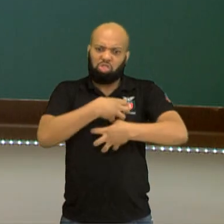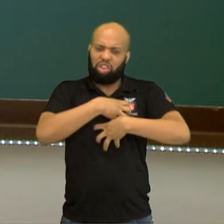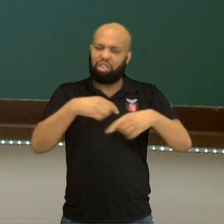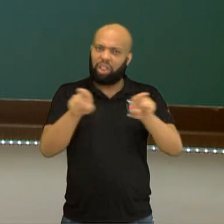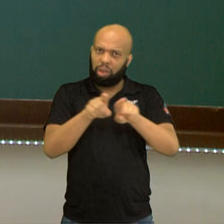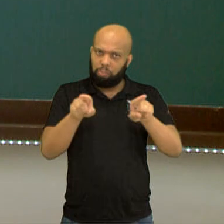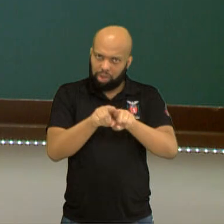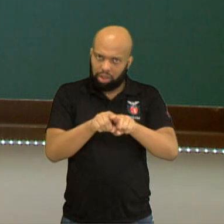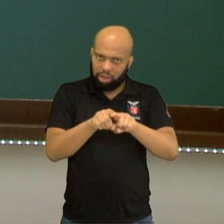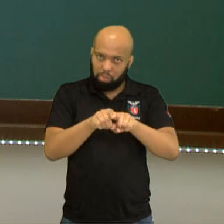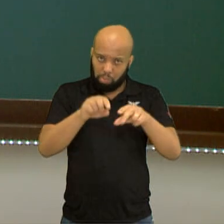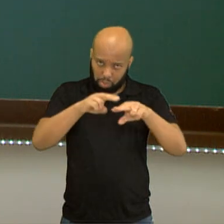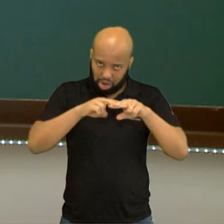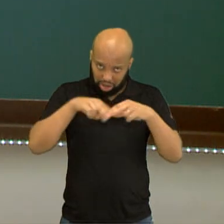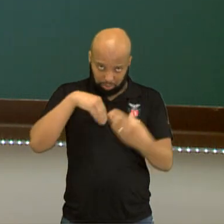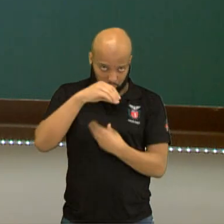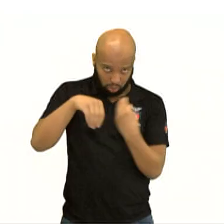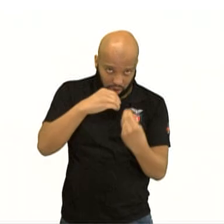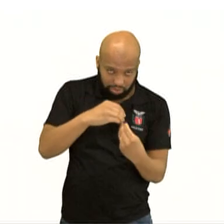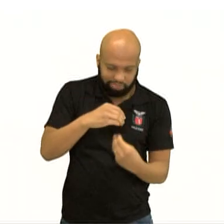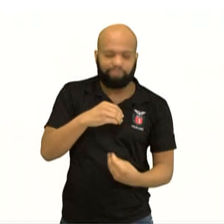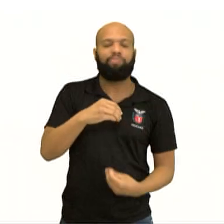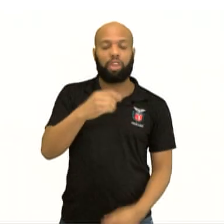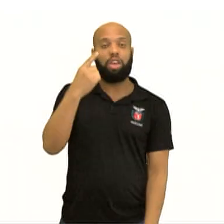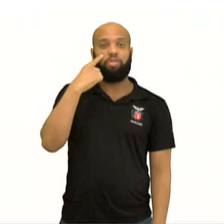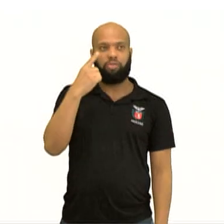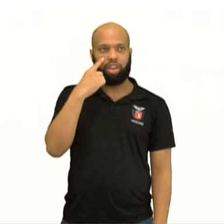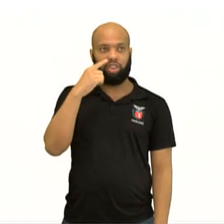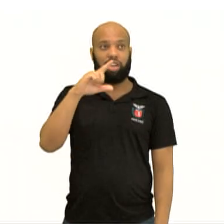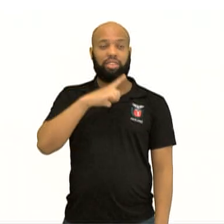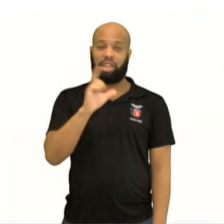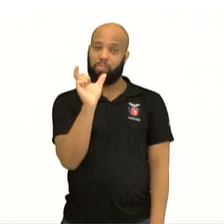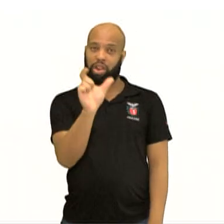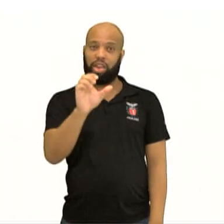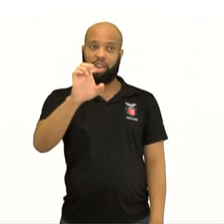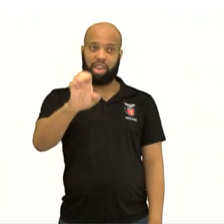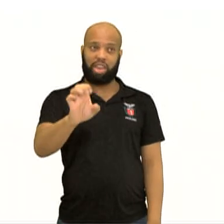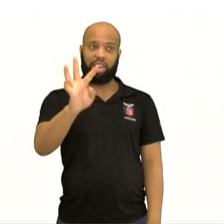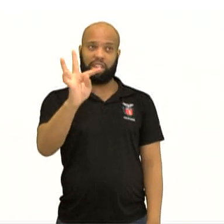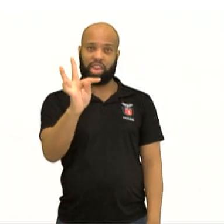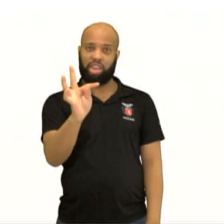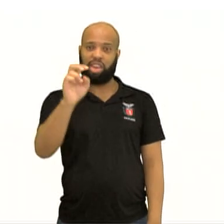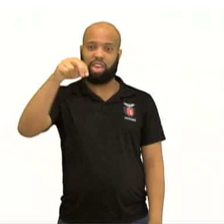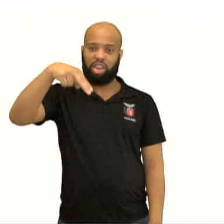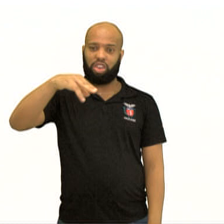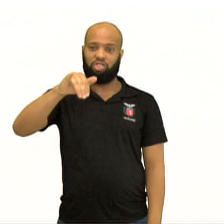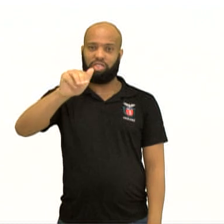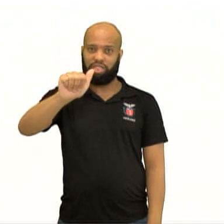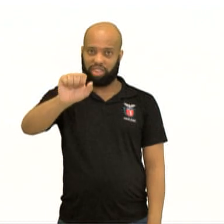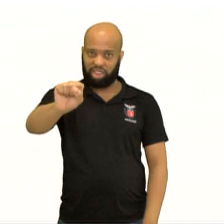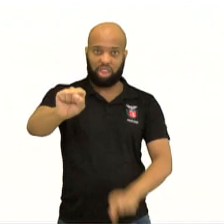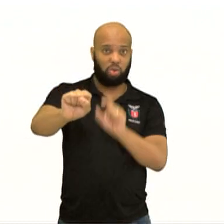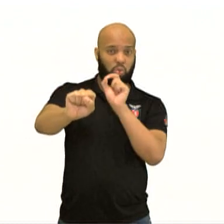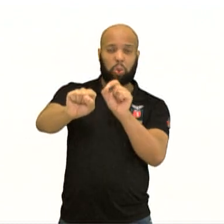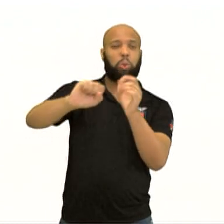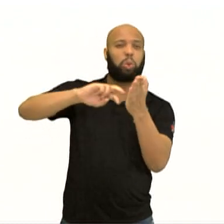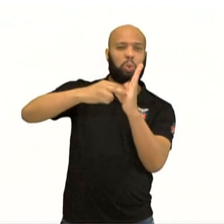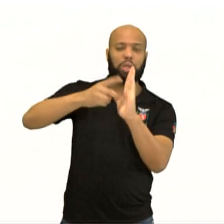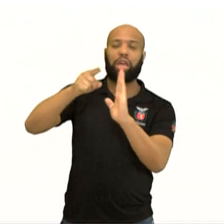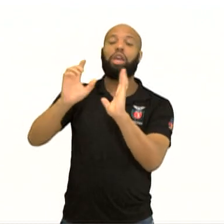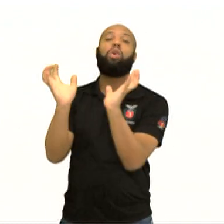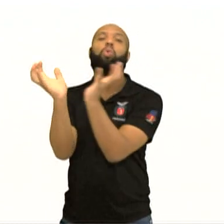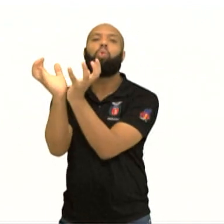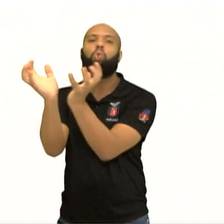nisso, temos os conceitos. Primeiro, quando eu falo a palavra etnias, então o que é uma etnia? É um grupo que